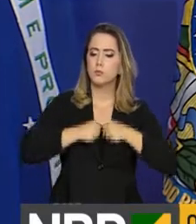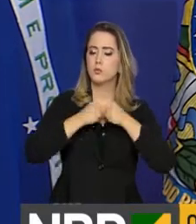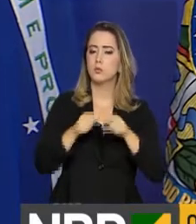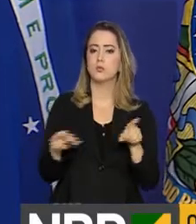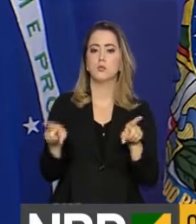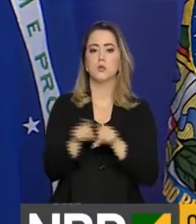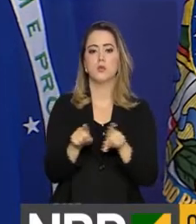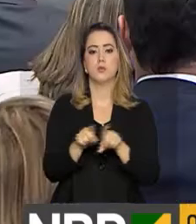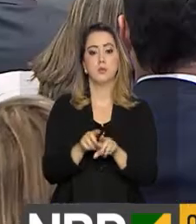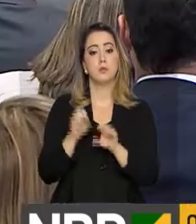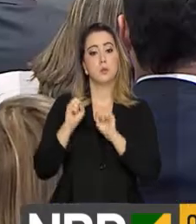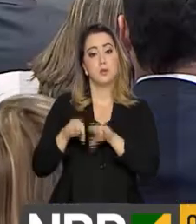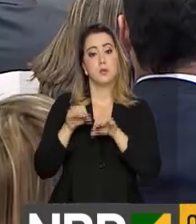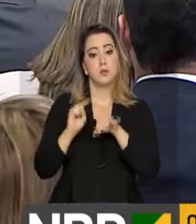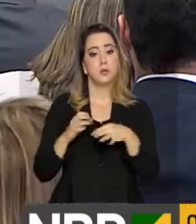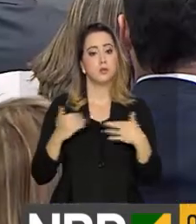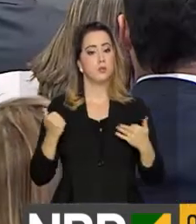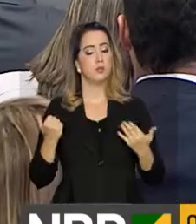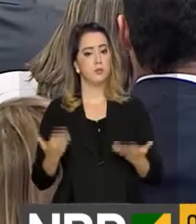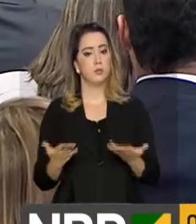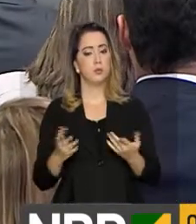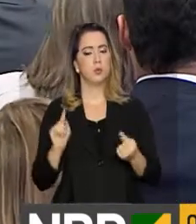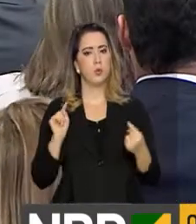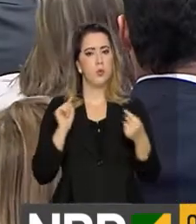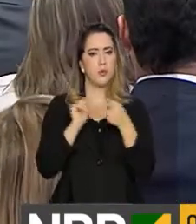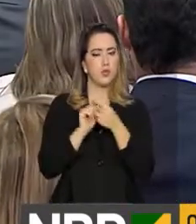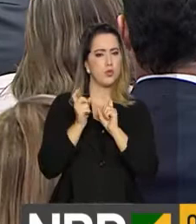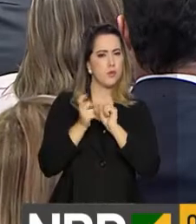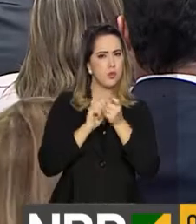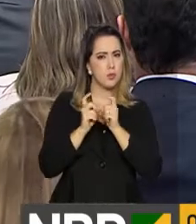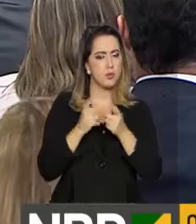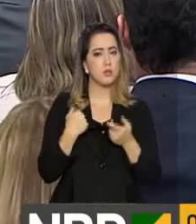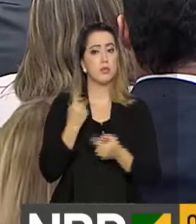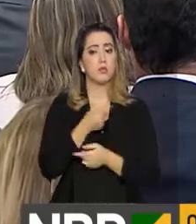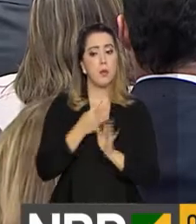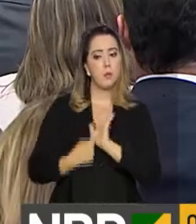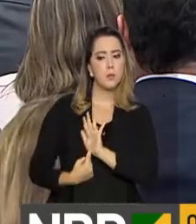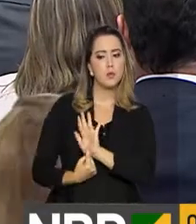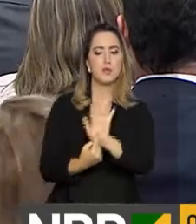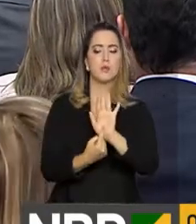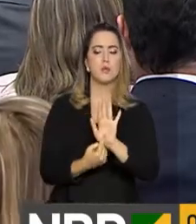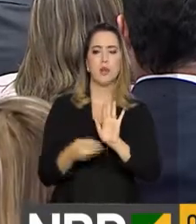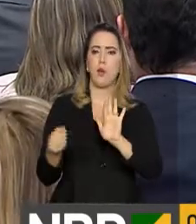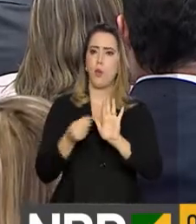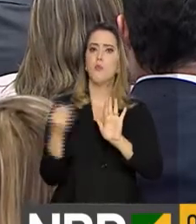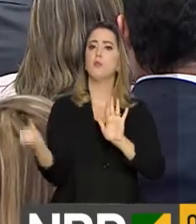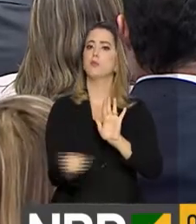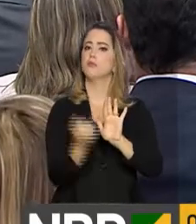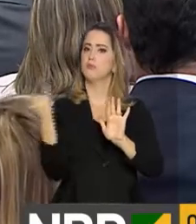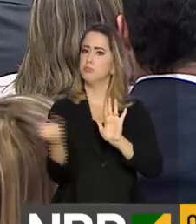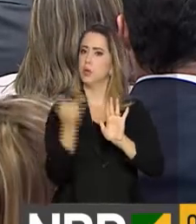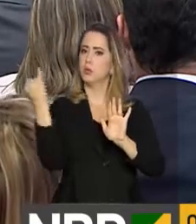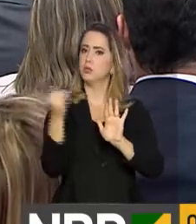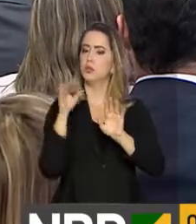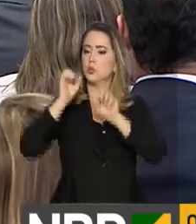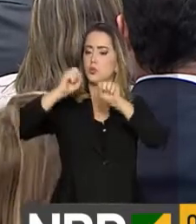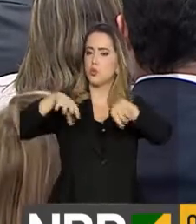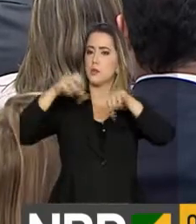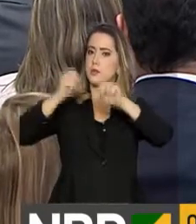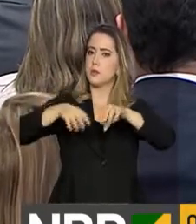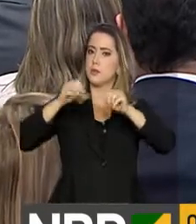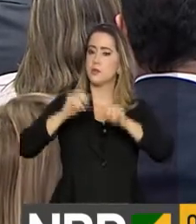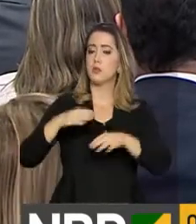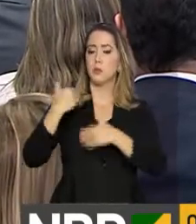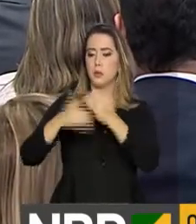da educação digamos assim sob o foco administrativo vai revelando o quão importante é a educação para